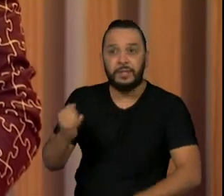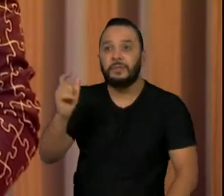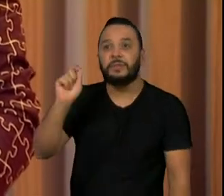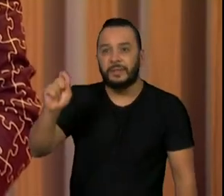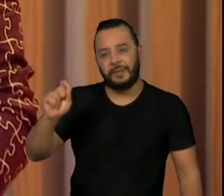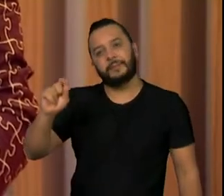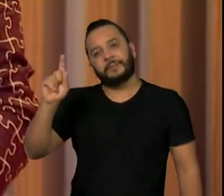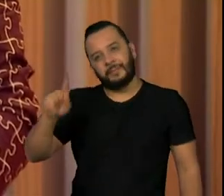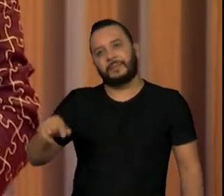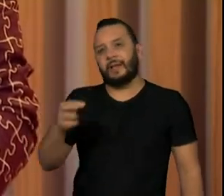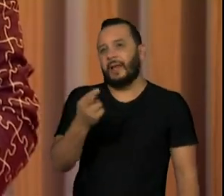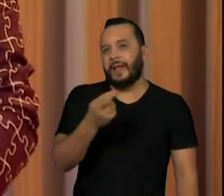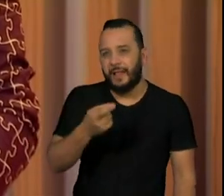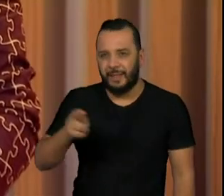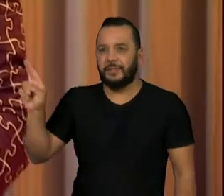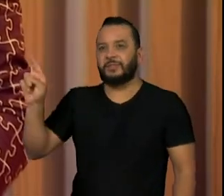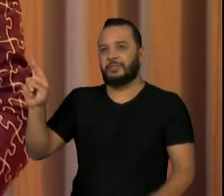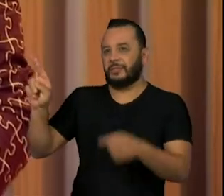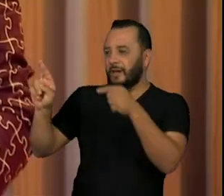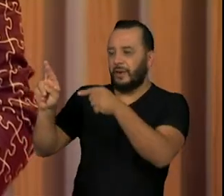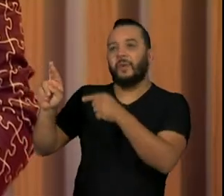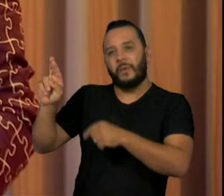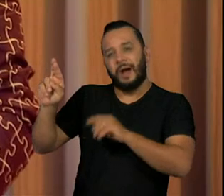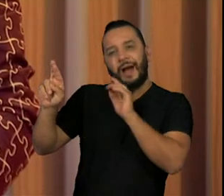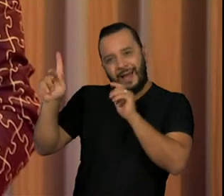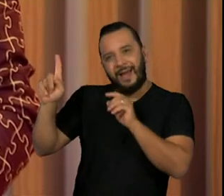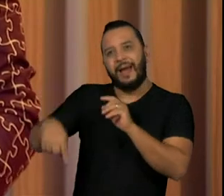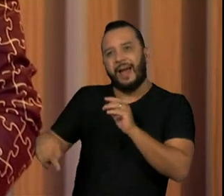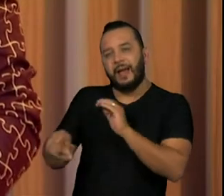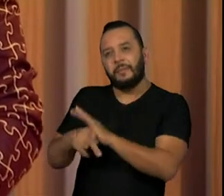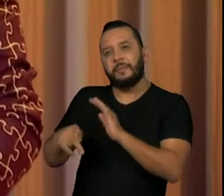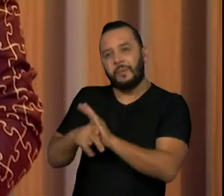a privatização da espiritualidade.